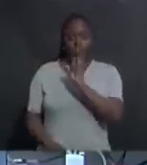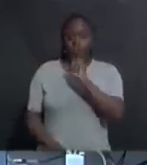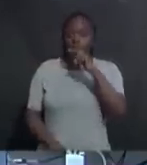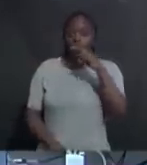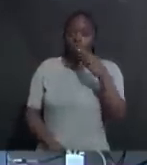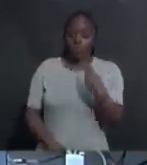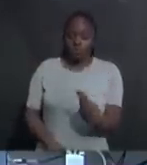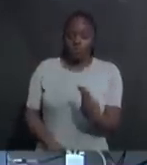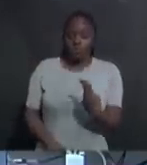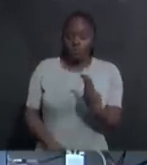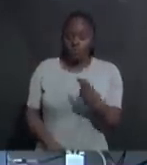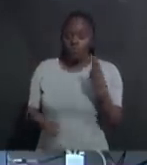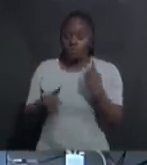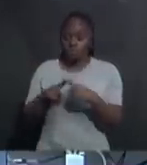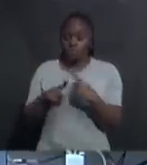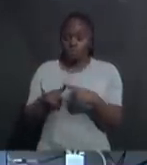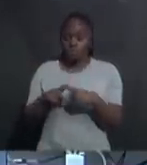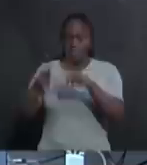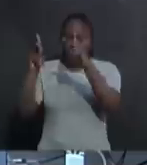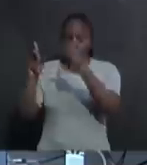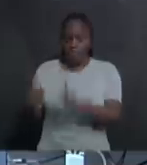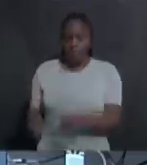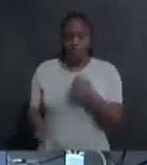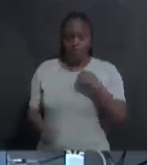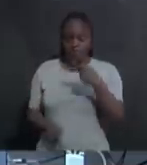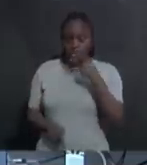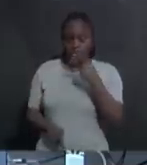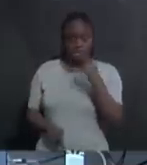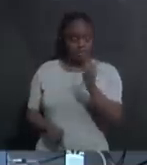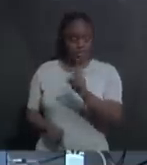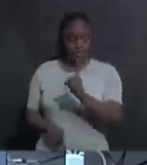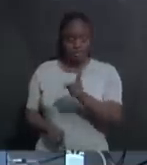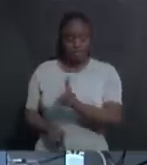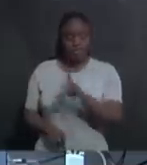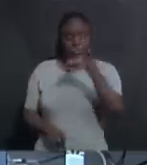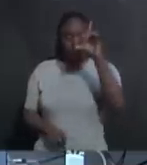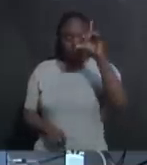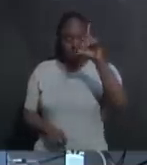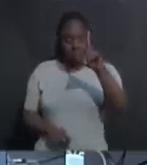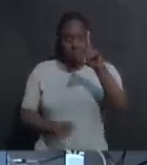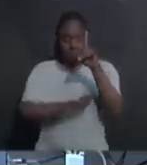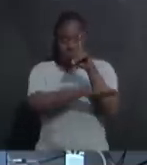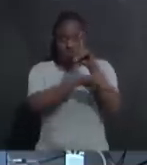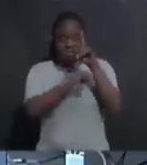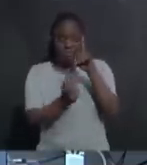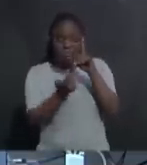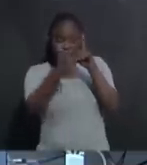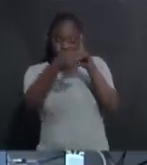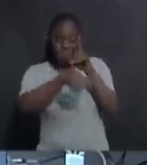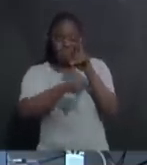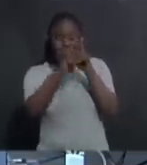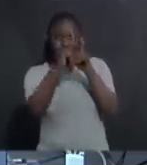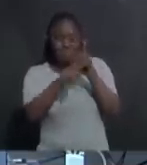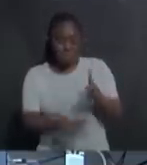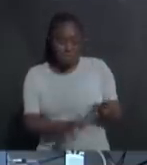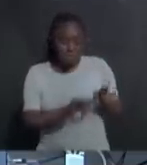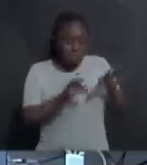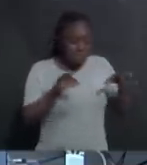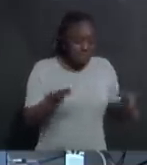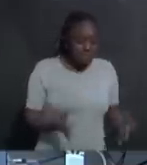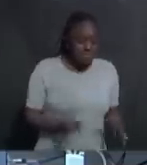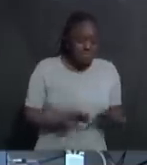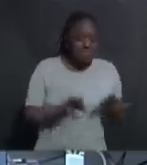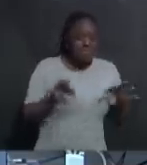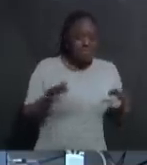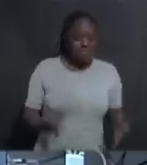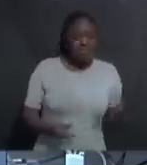pior, por pessoas que eu não falei e eu vi Deus levantar gente muito menor, muito mais simples do que eu, e